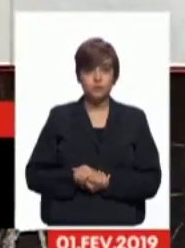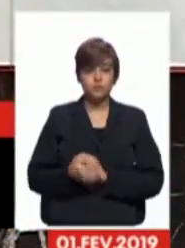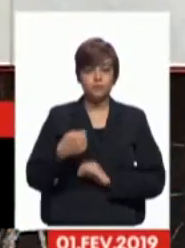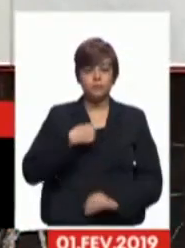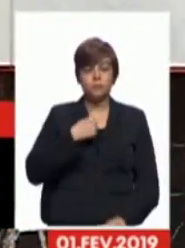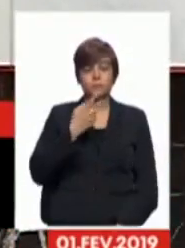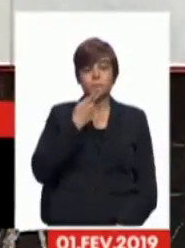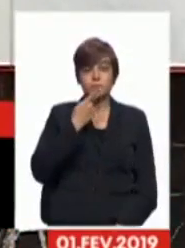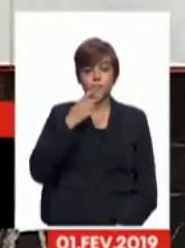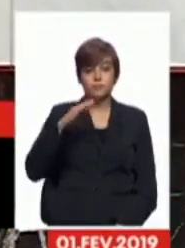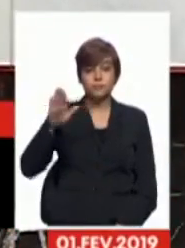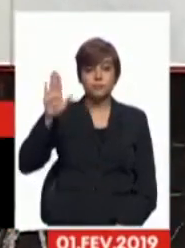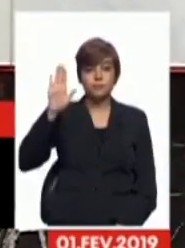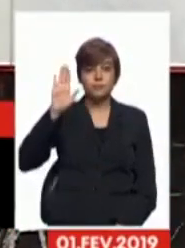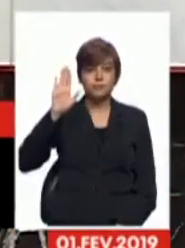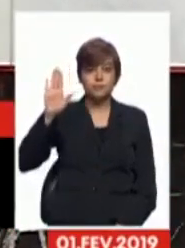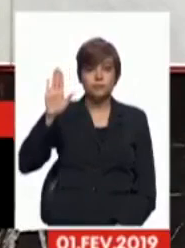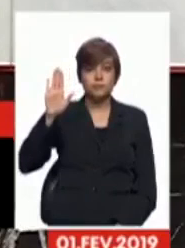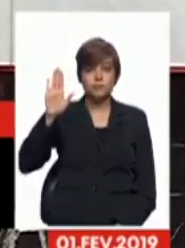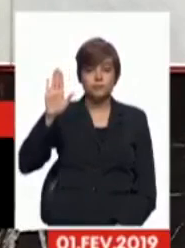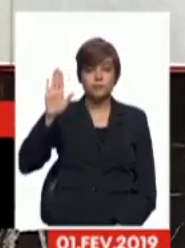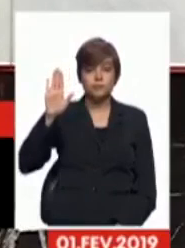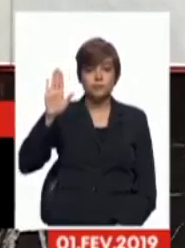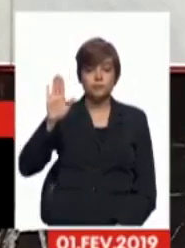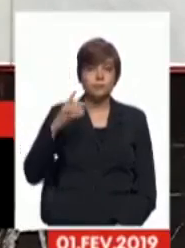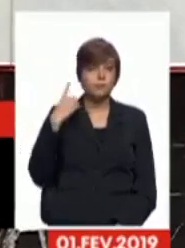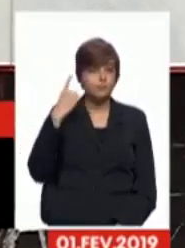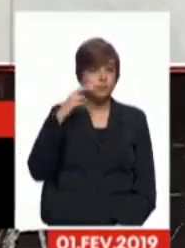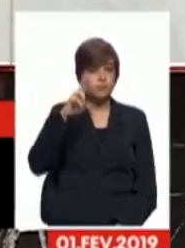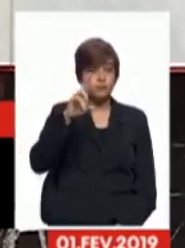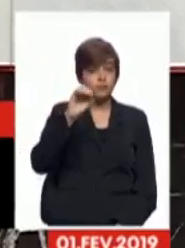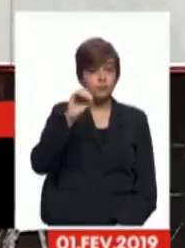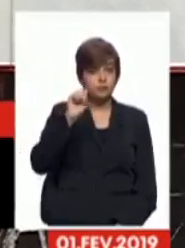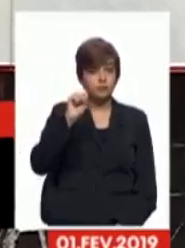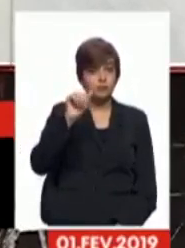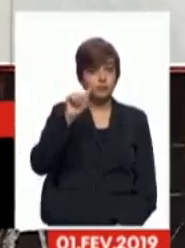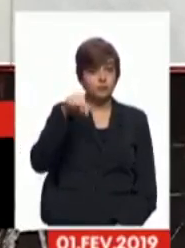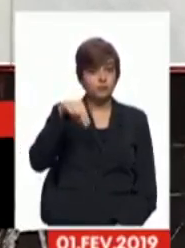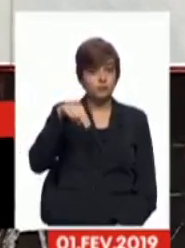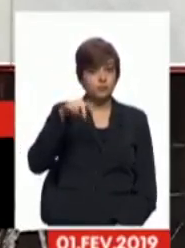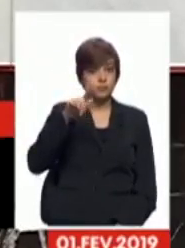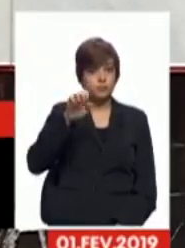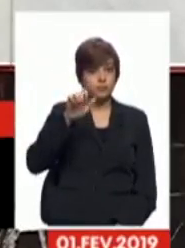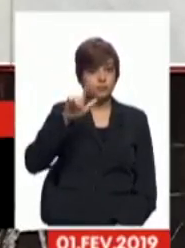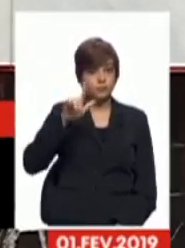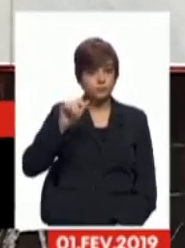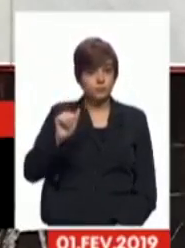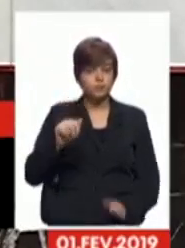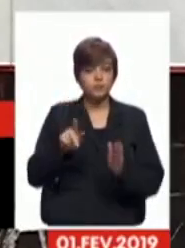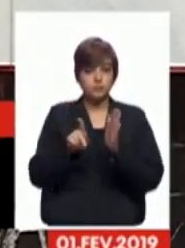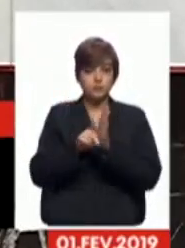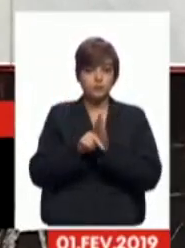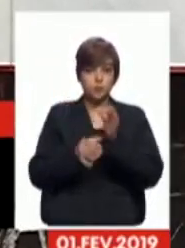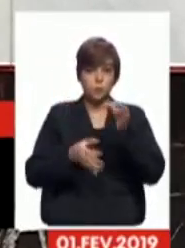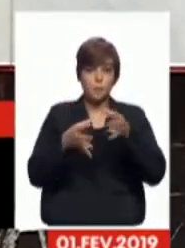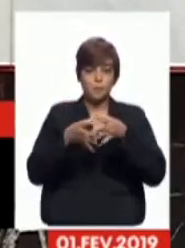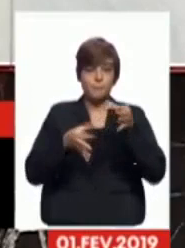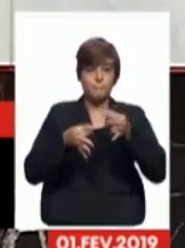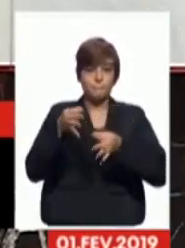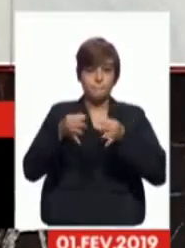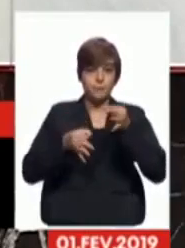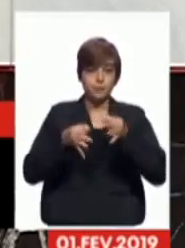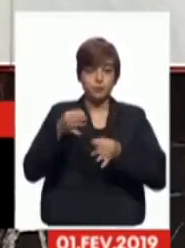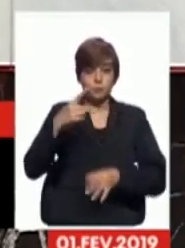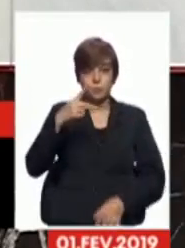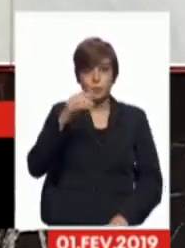Assim o prometo. Deputada Rosângela Reis, que acaba de fazer o juramento, é do partido Podemos, Sandro assume Lúcio o quarto Fonseca. Mandato aqui